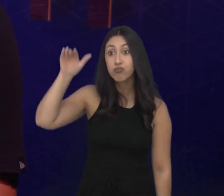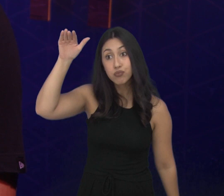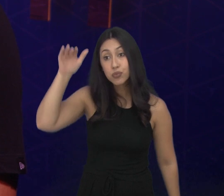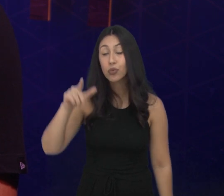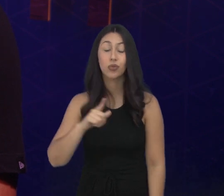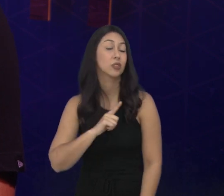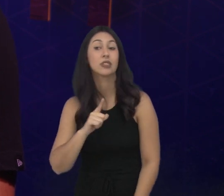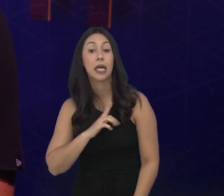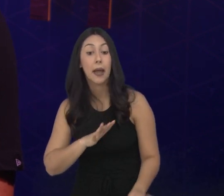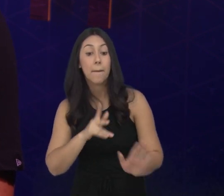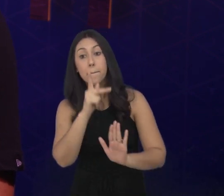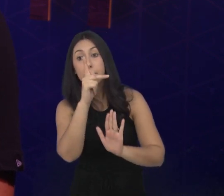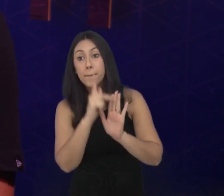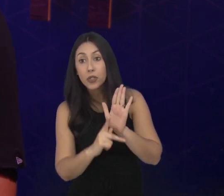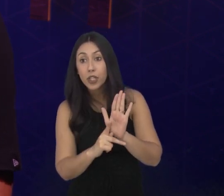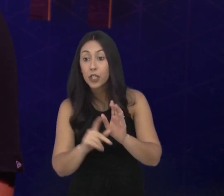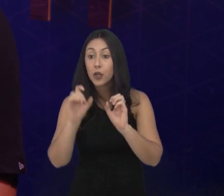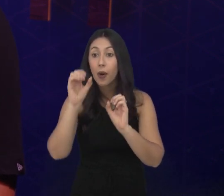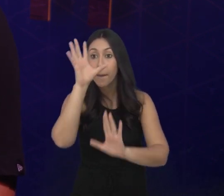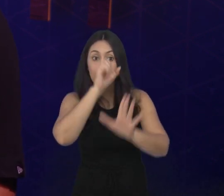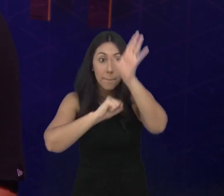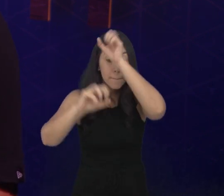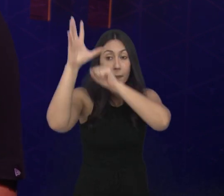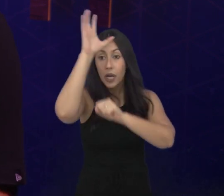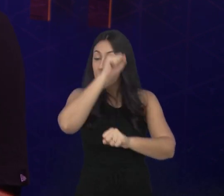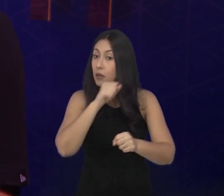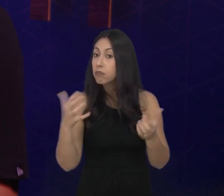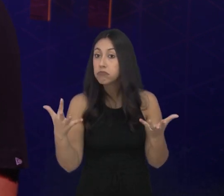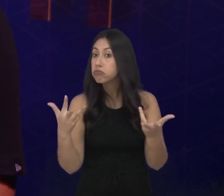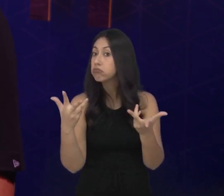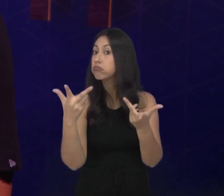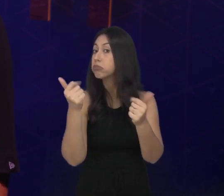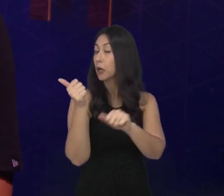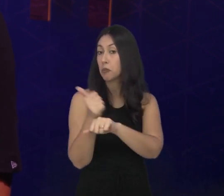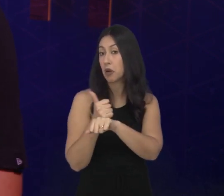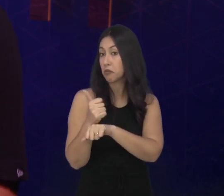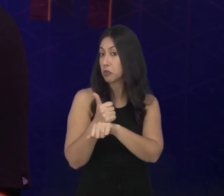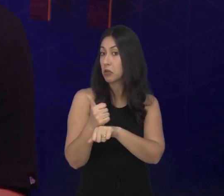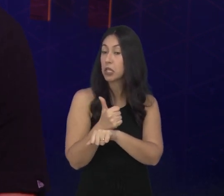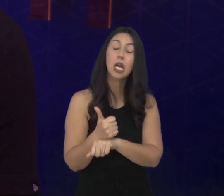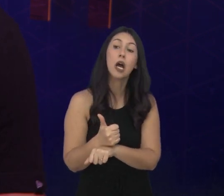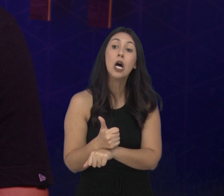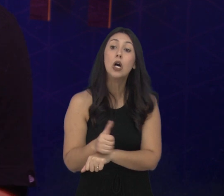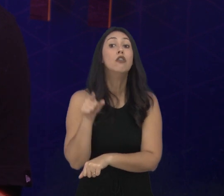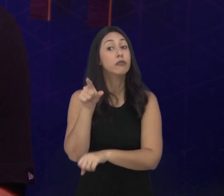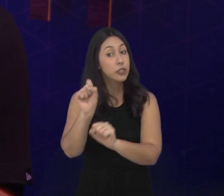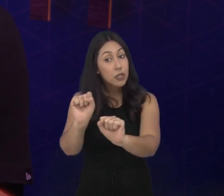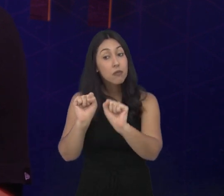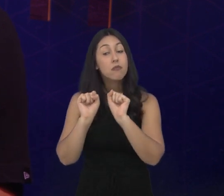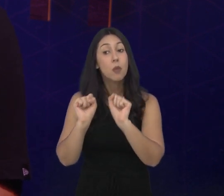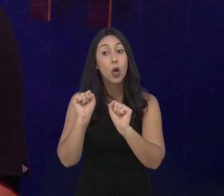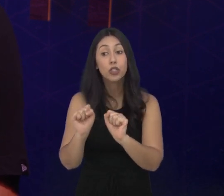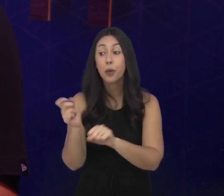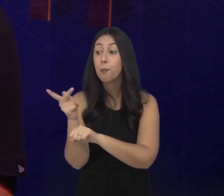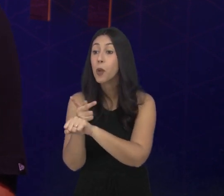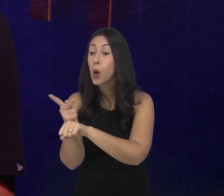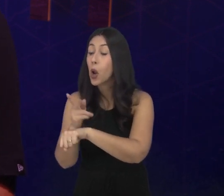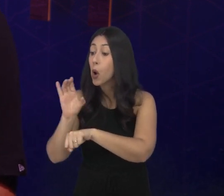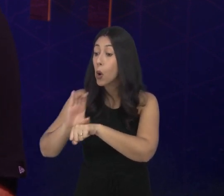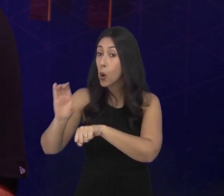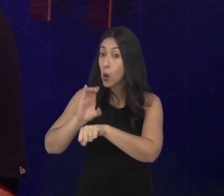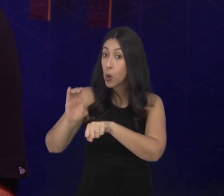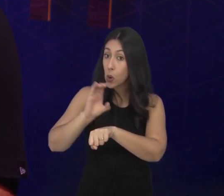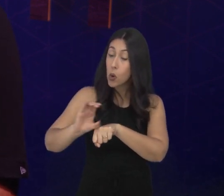Tem programas para você aprender novas habilidades relacionadas ao meio profissional, então tem como você procurar